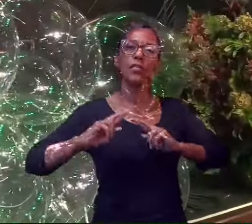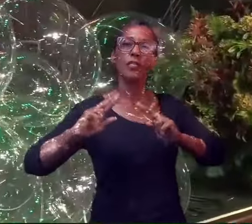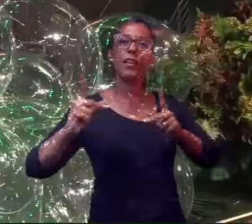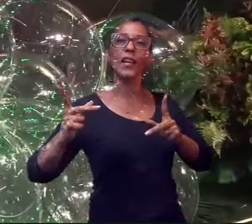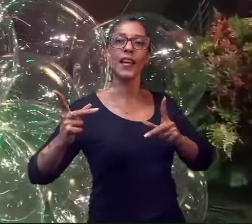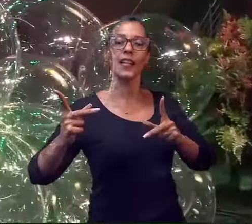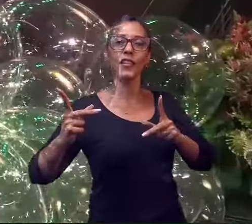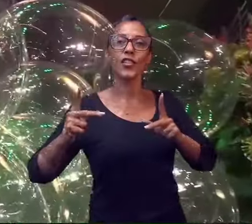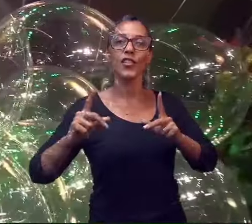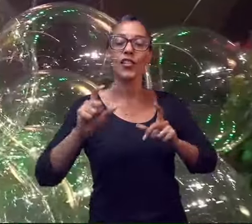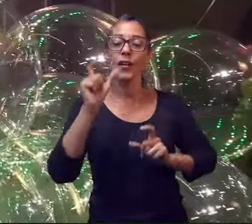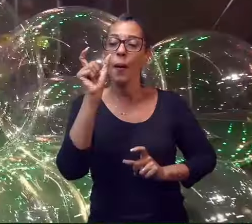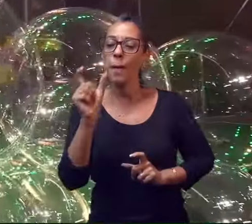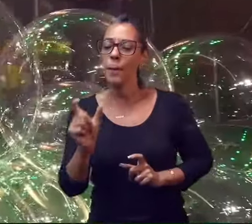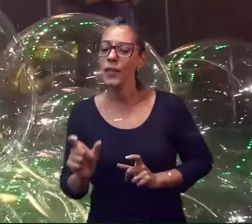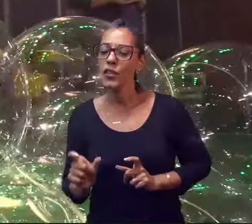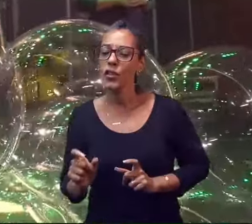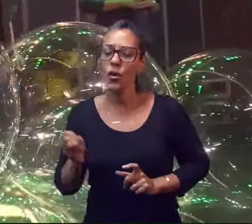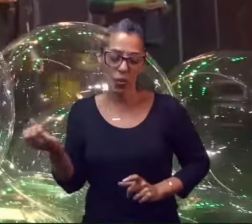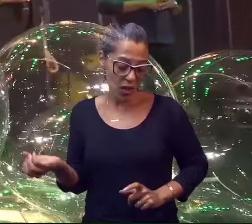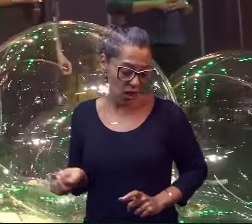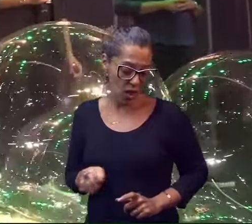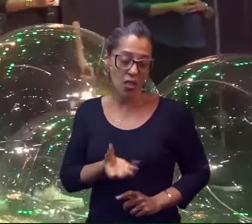eu quero ser